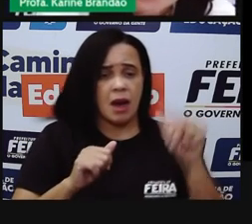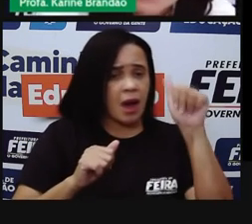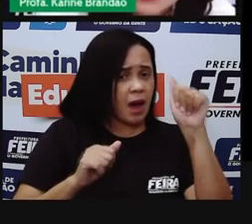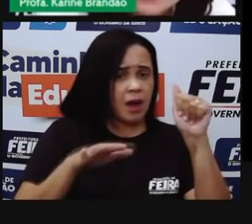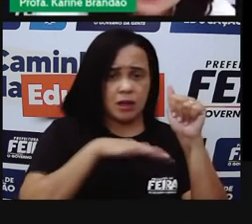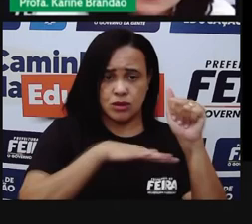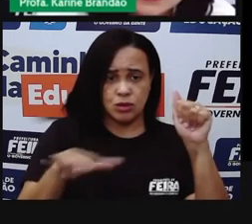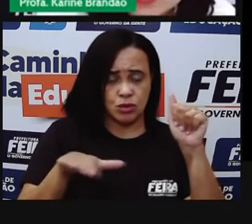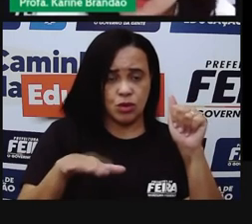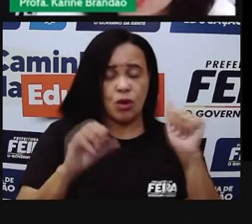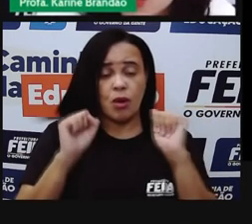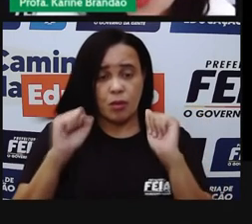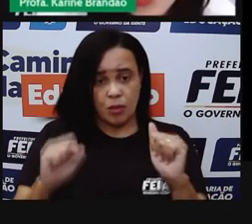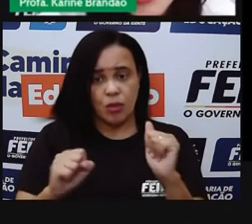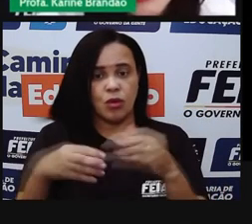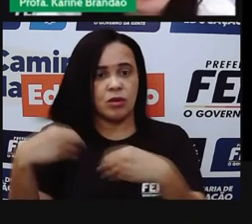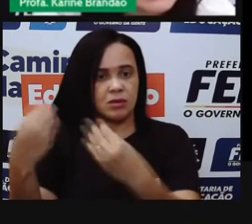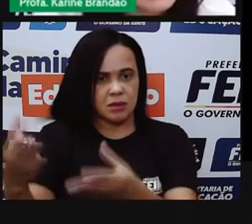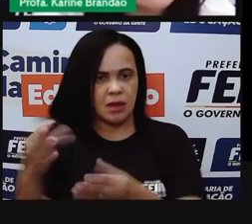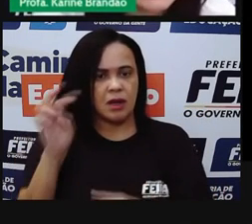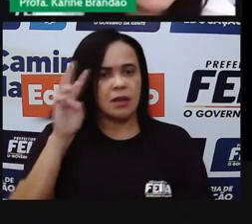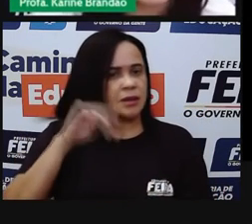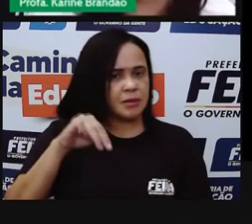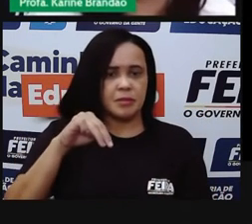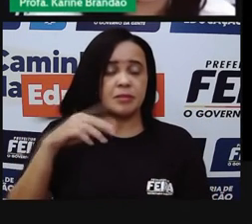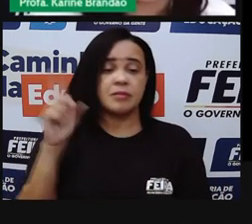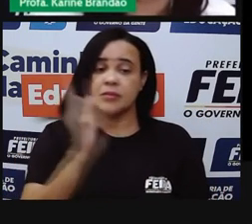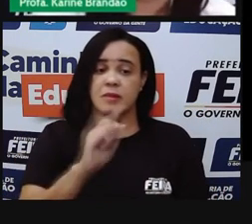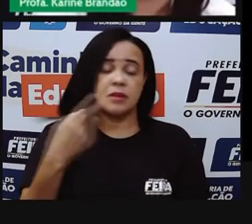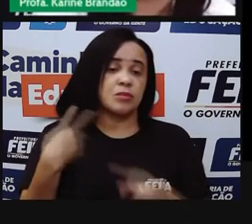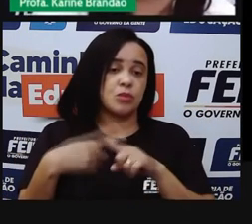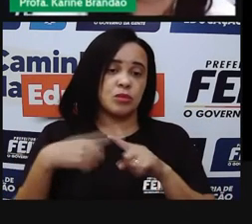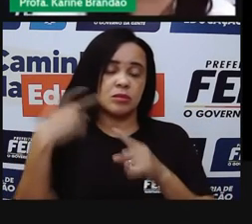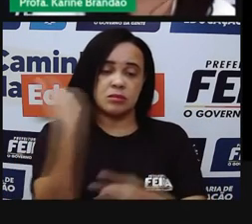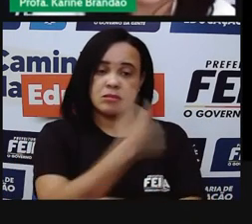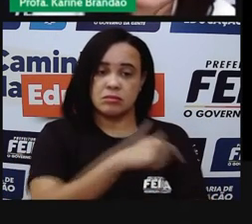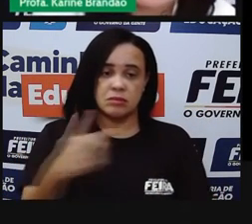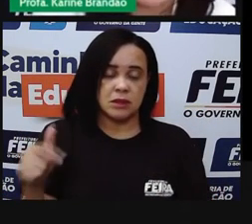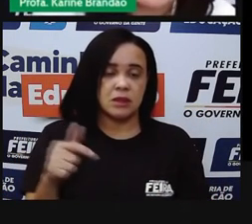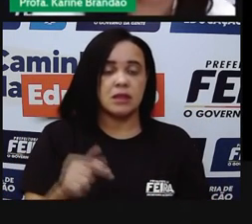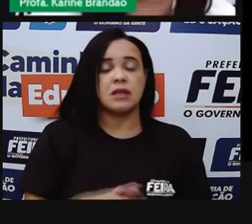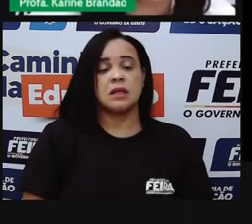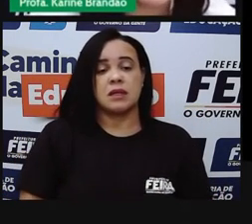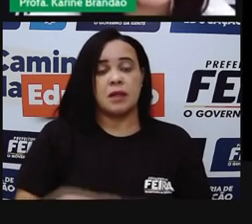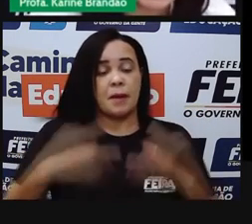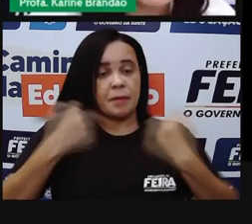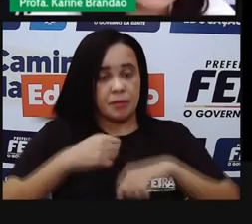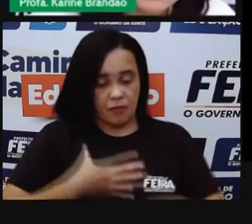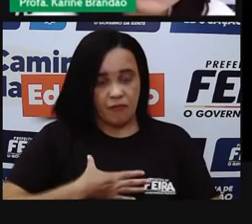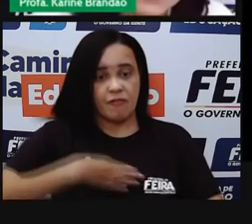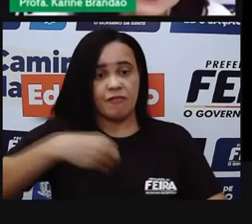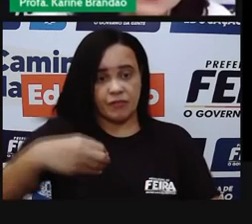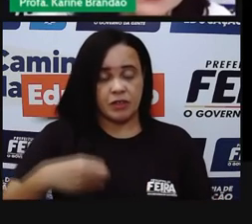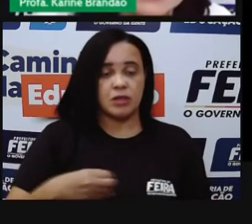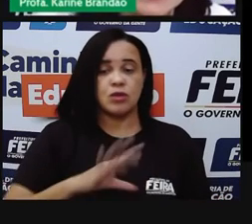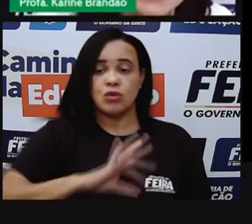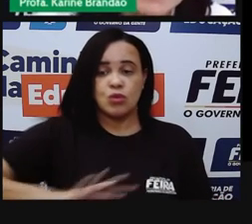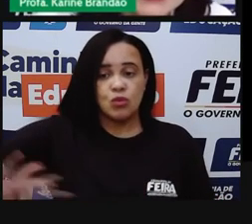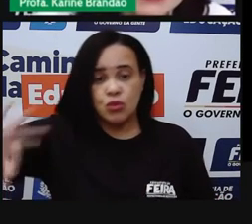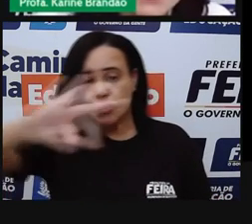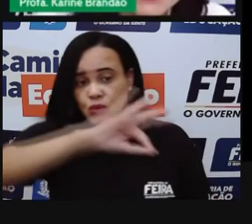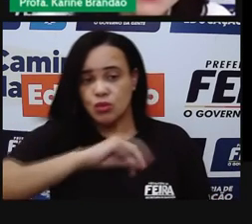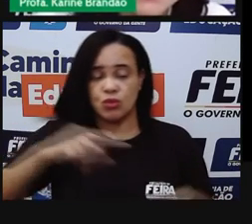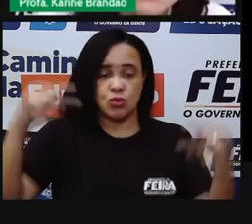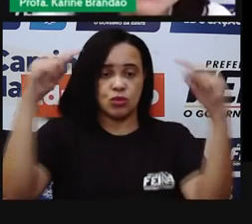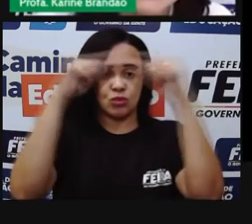filhos? Pode dar B? Não, porque eles não têm. Então, eles só podem dar para os filhos A. Por isso que todos os filhos desse